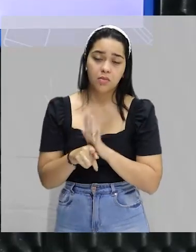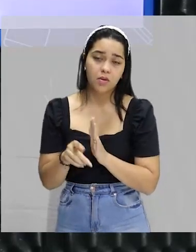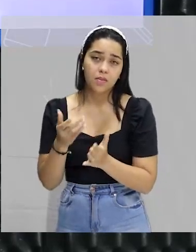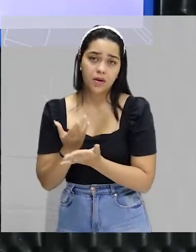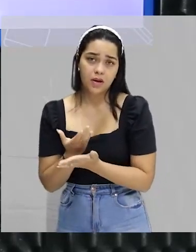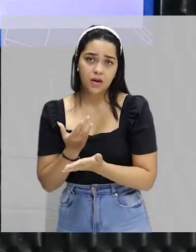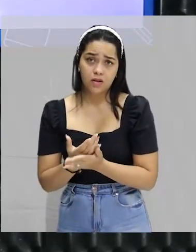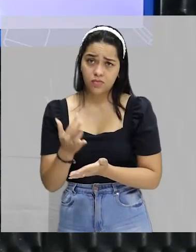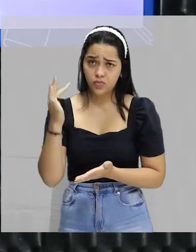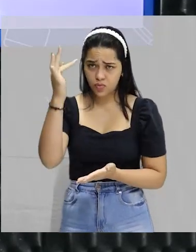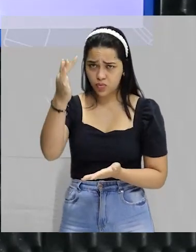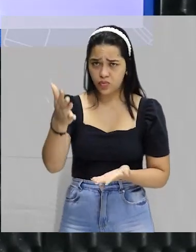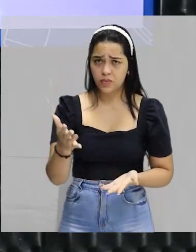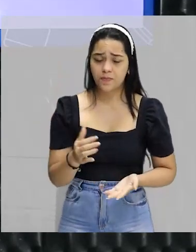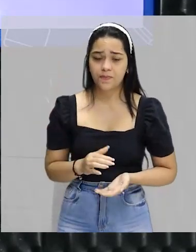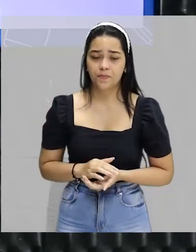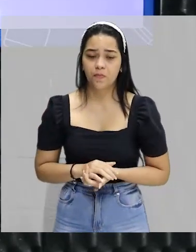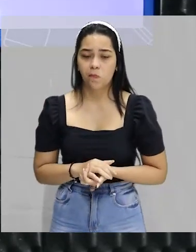sobre isso lá pela frente, tá bom?